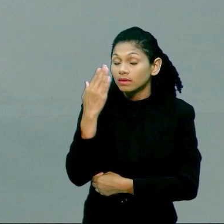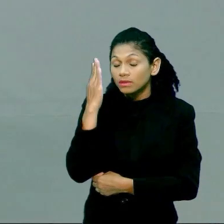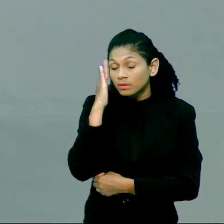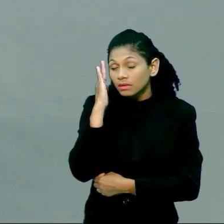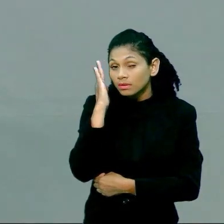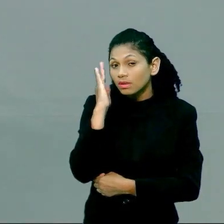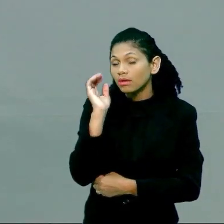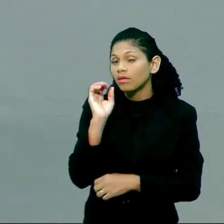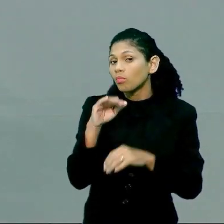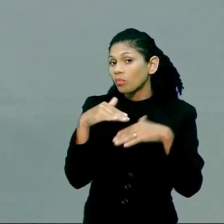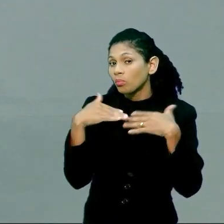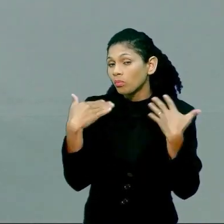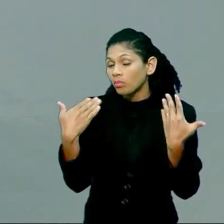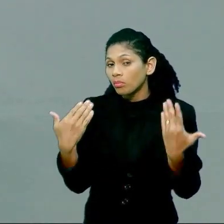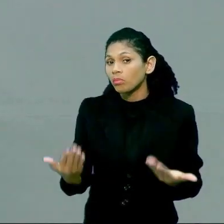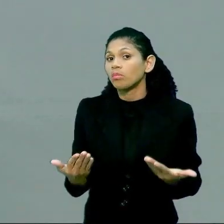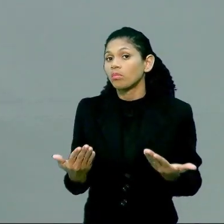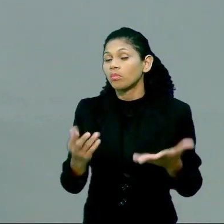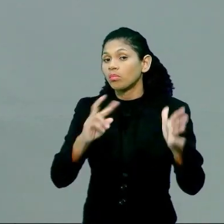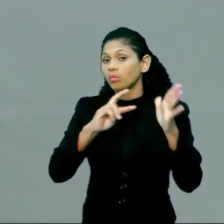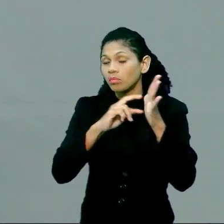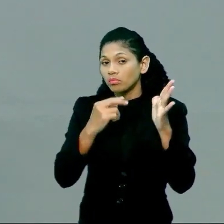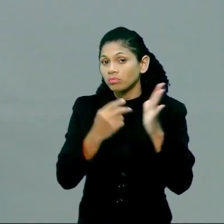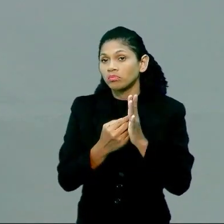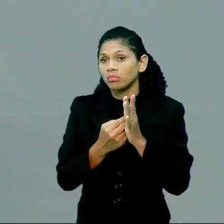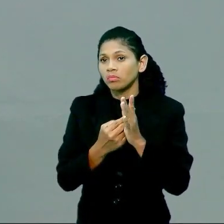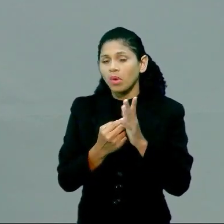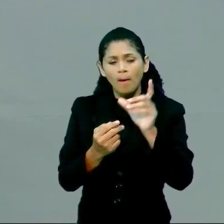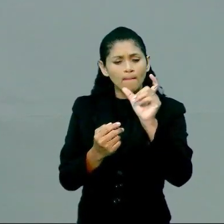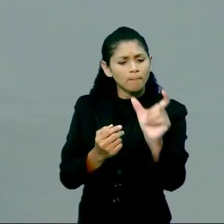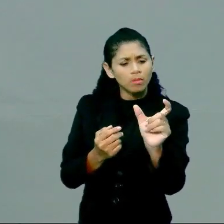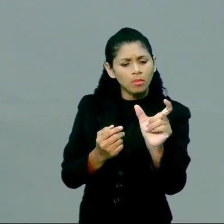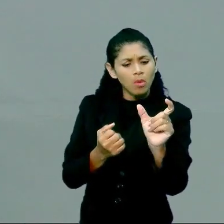tem a mesma função e que mantém o mesmo significado.